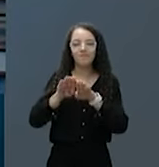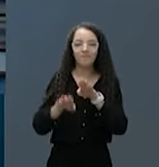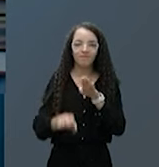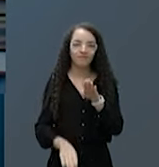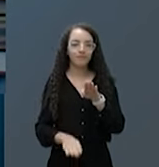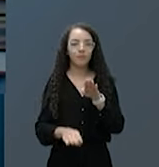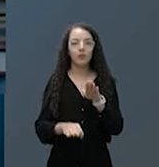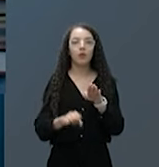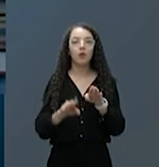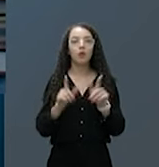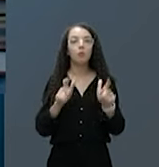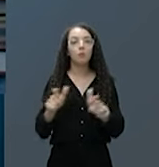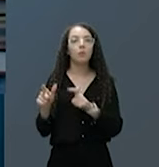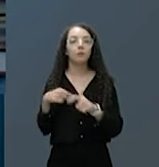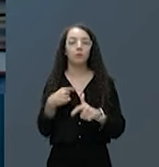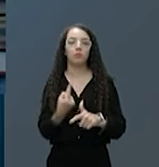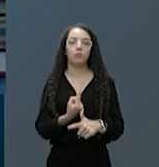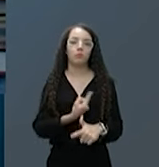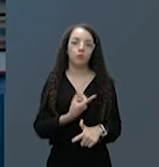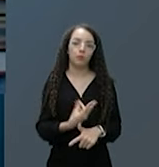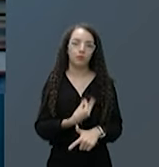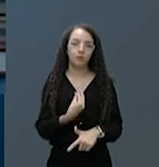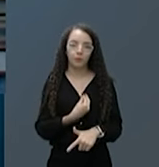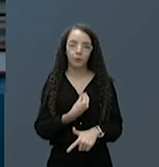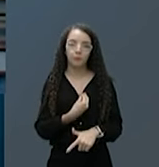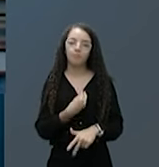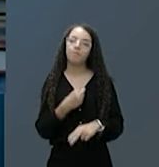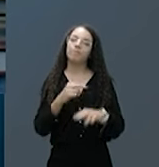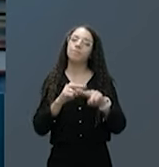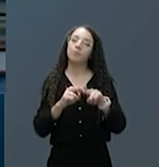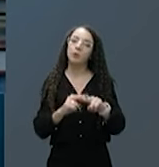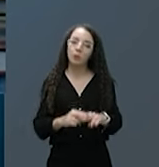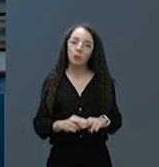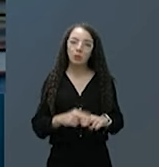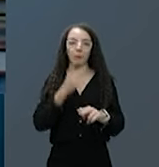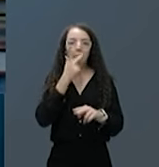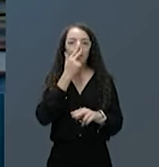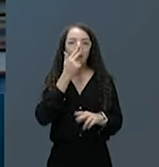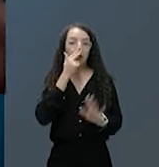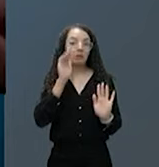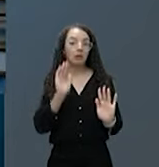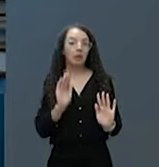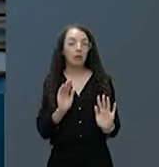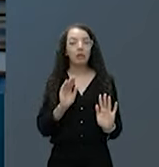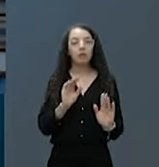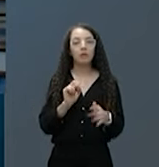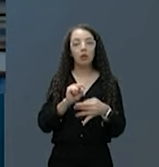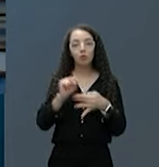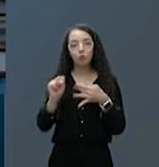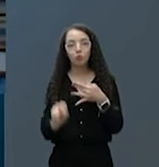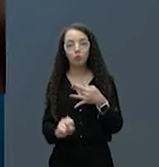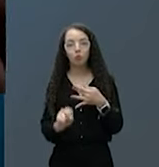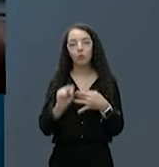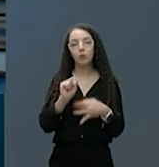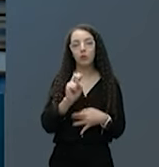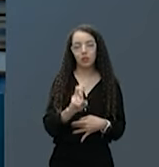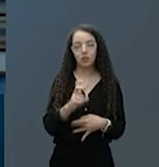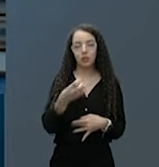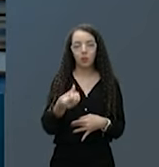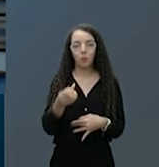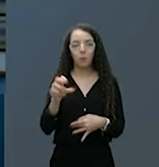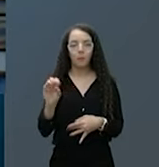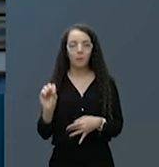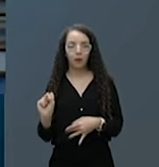nos inserimos. Então, me parece que a súmula 568, o julgamento monocrático, sem que